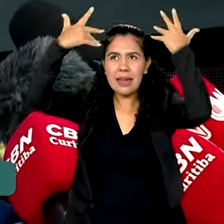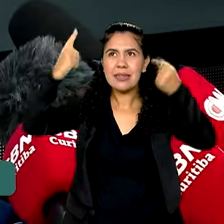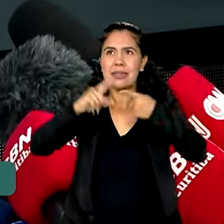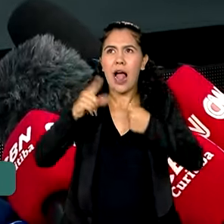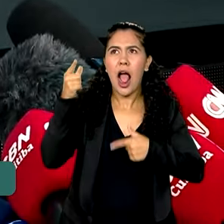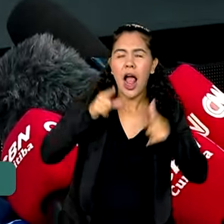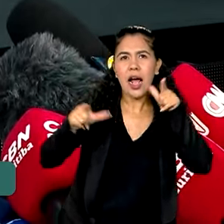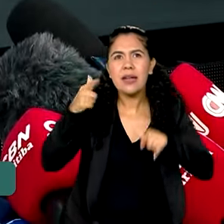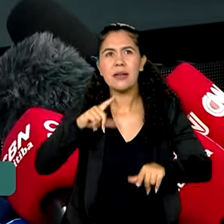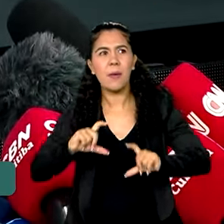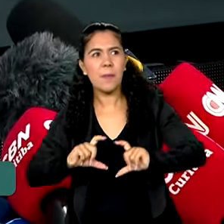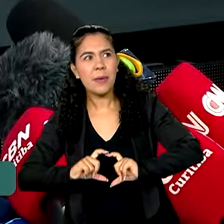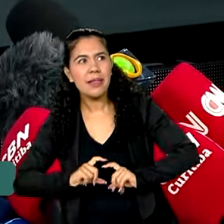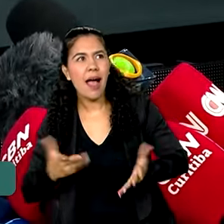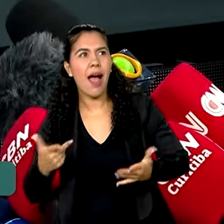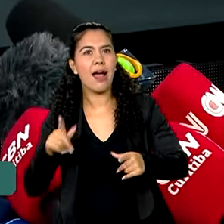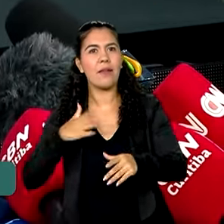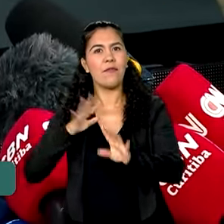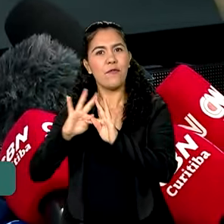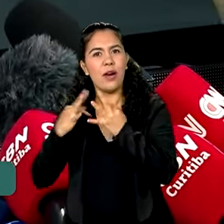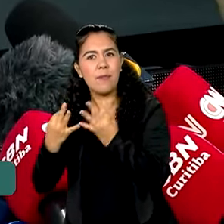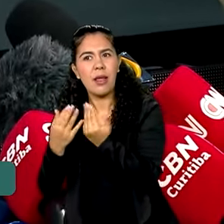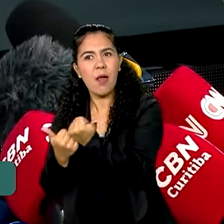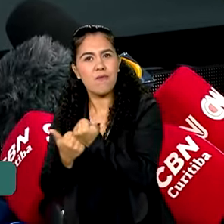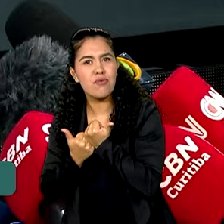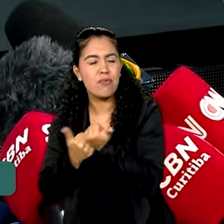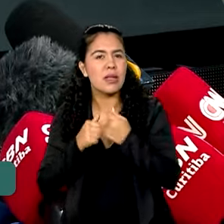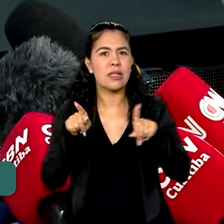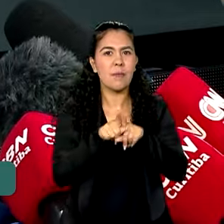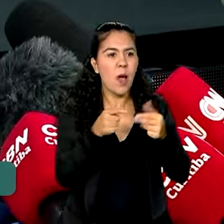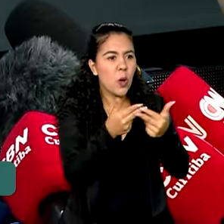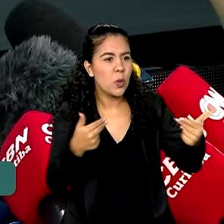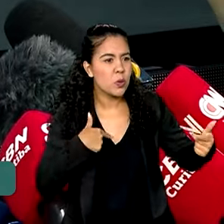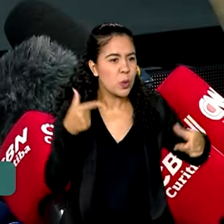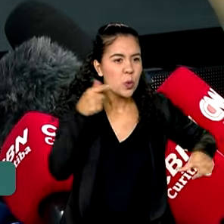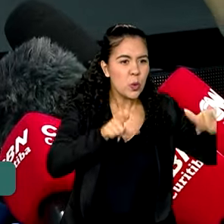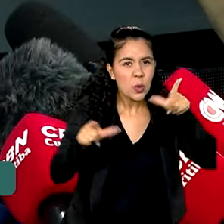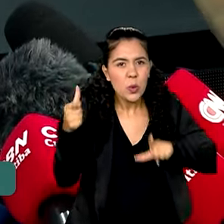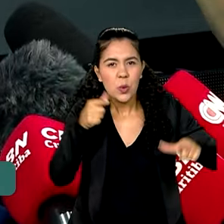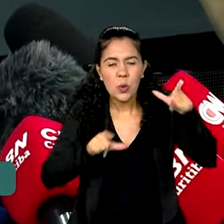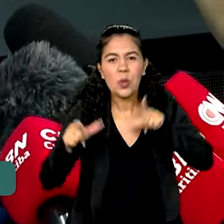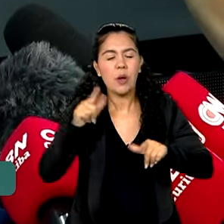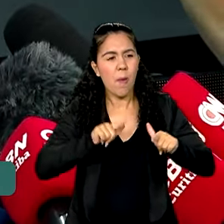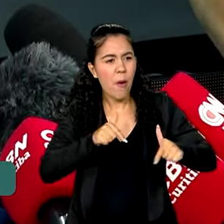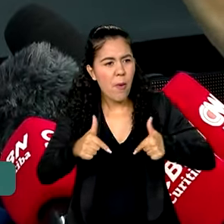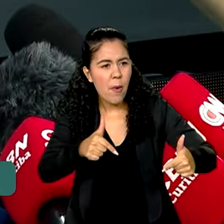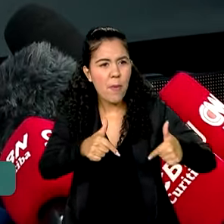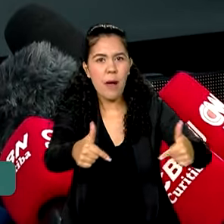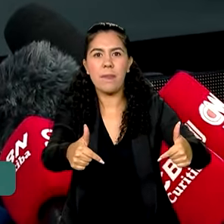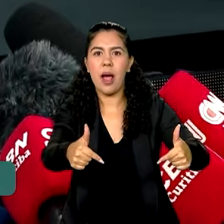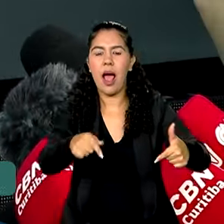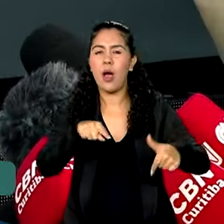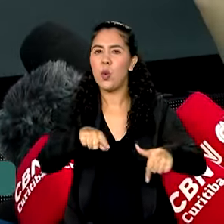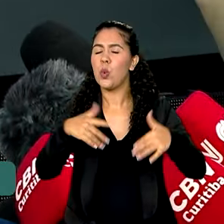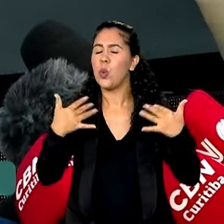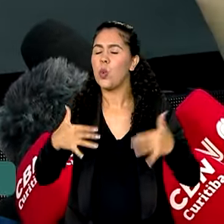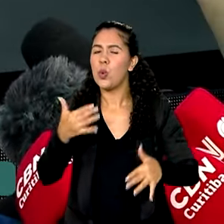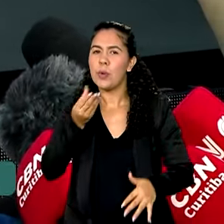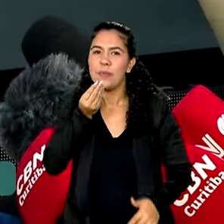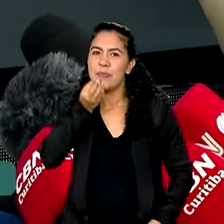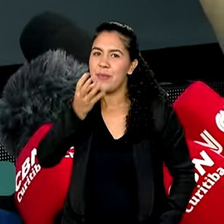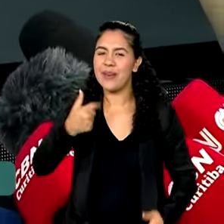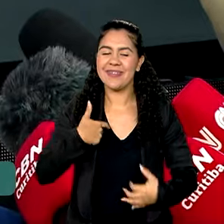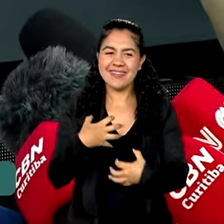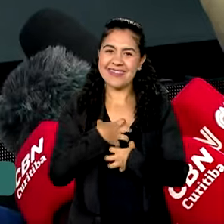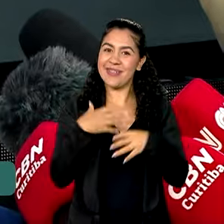quanto todo mundo da minha família, todas as coisas que eu consegui fazer, o quão grande isso foi. Então, eu fico